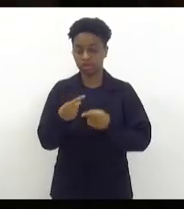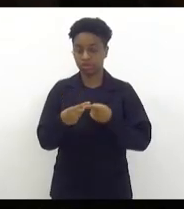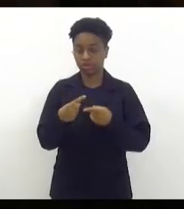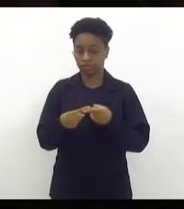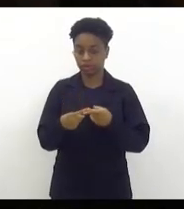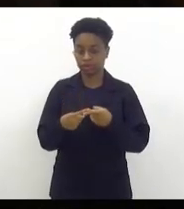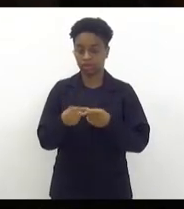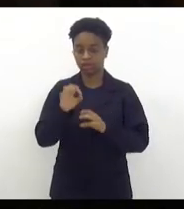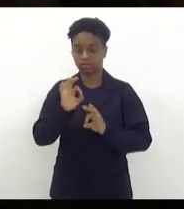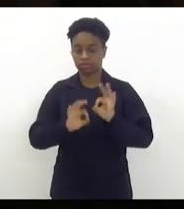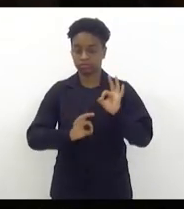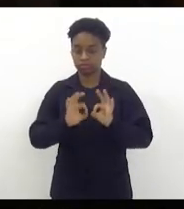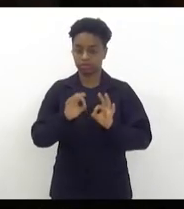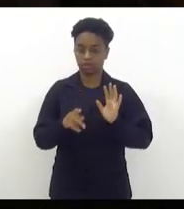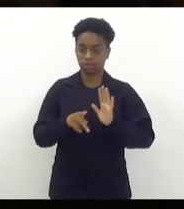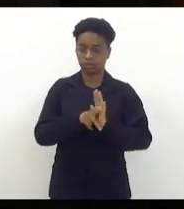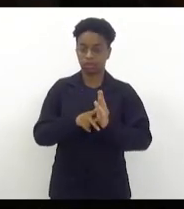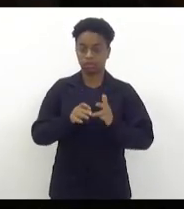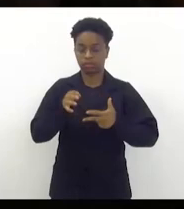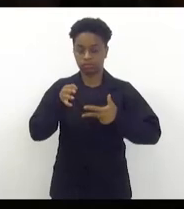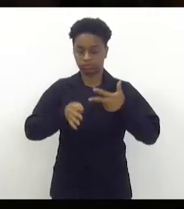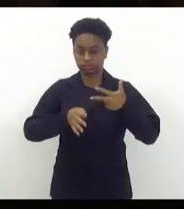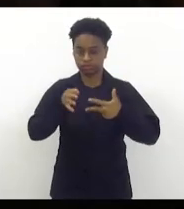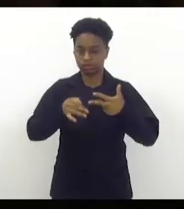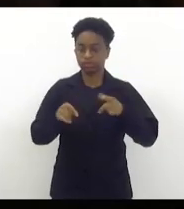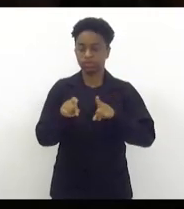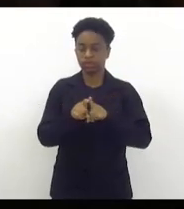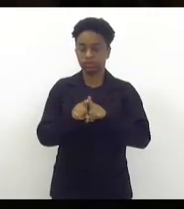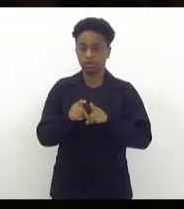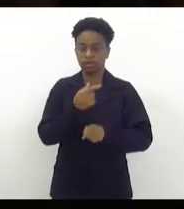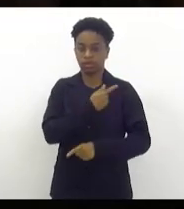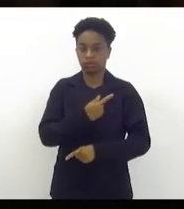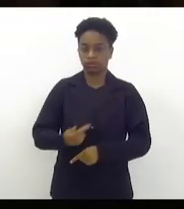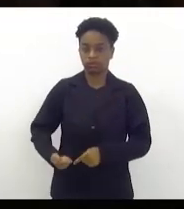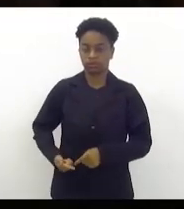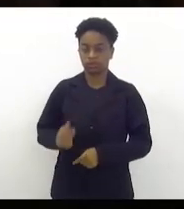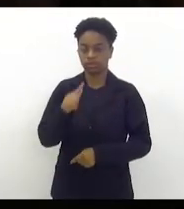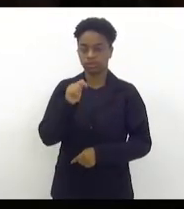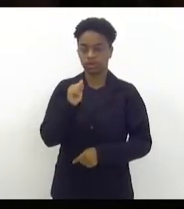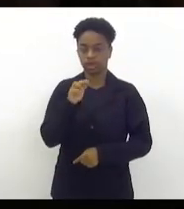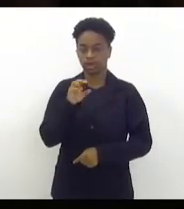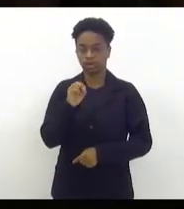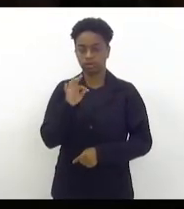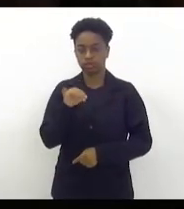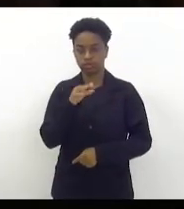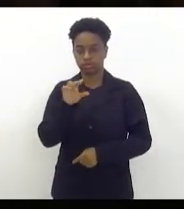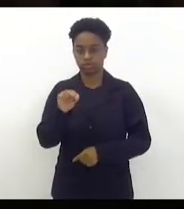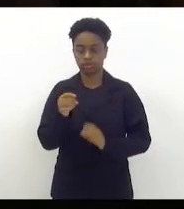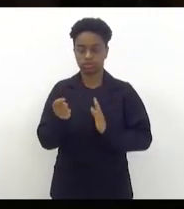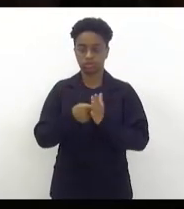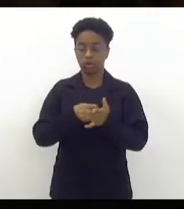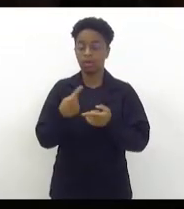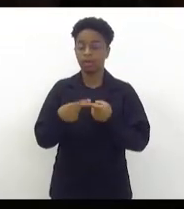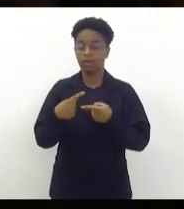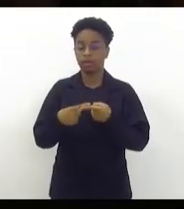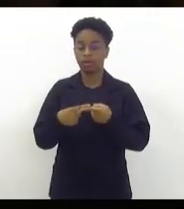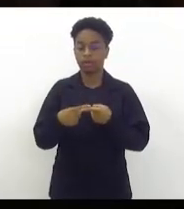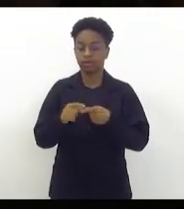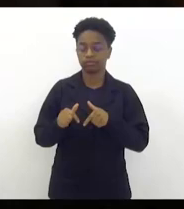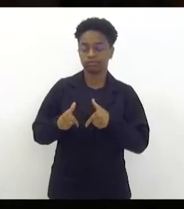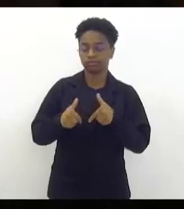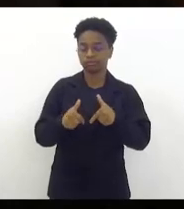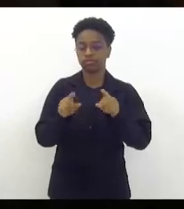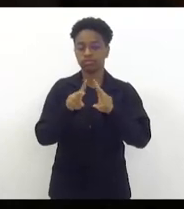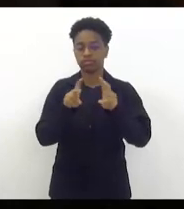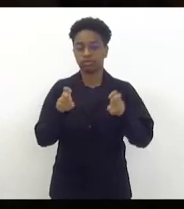Organização do Judiciário. E assinado pelo governador Garotinho, por quê? Legislar sobre tributo. Então, com